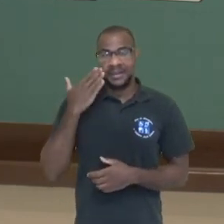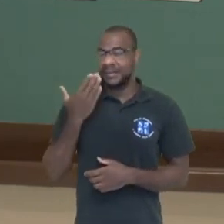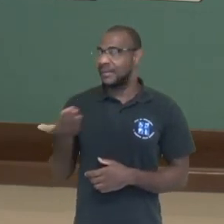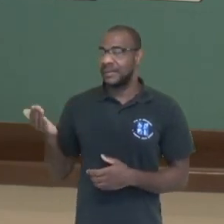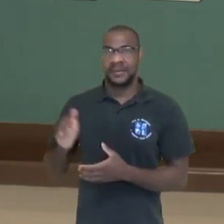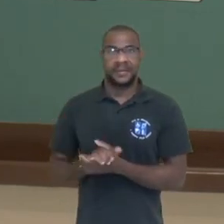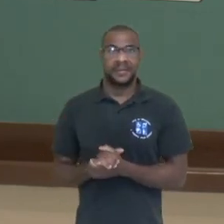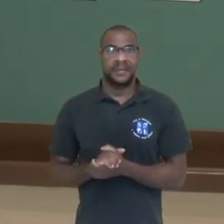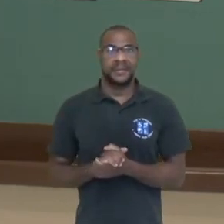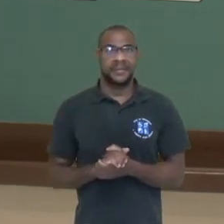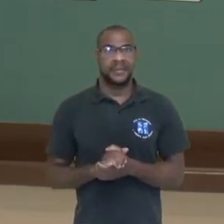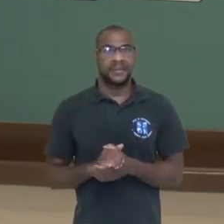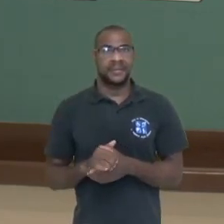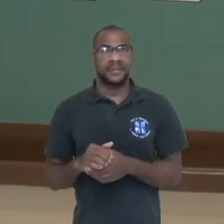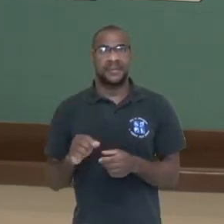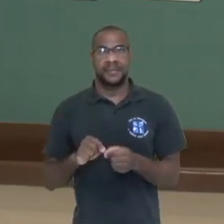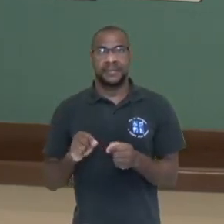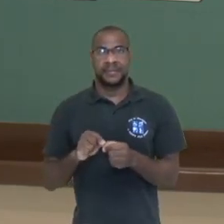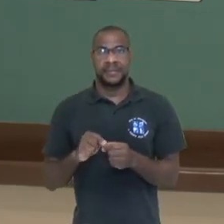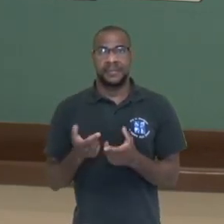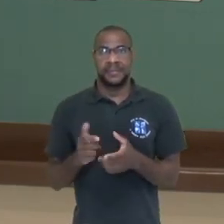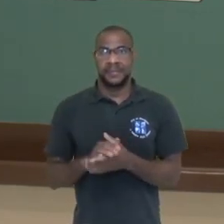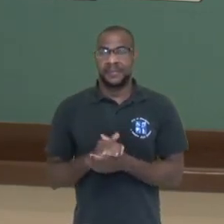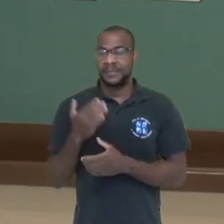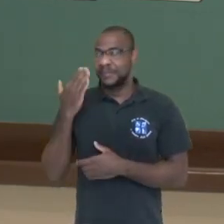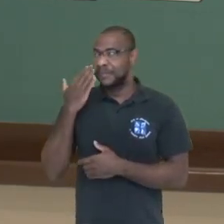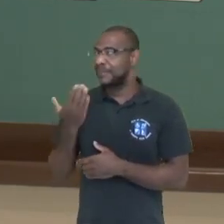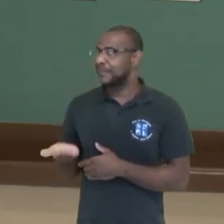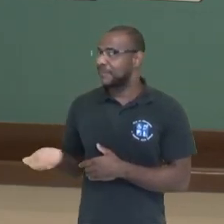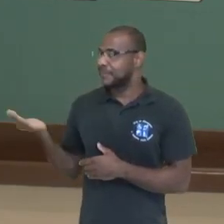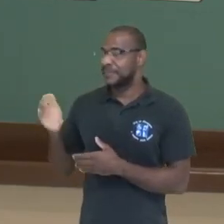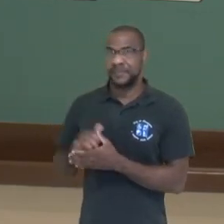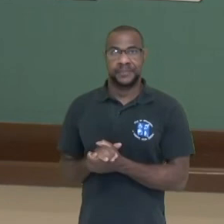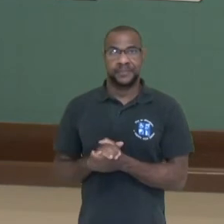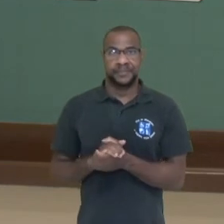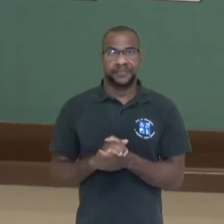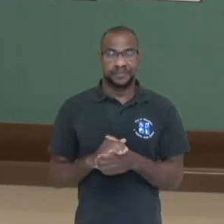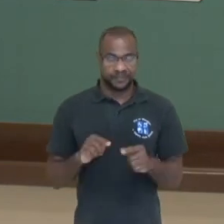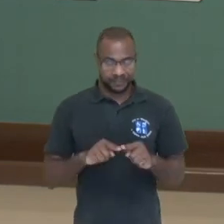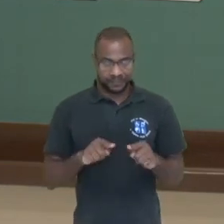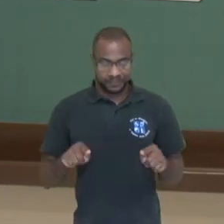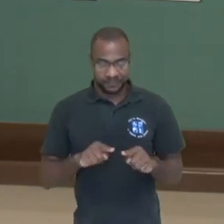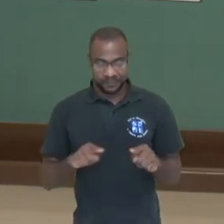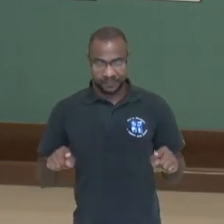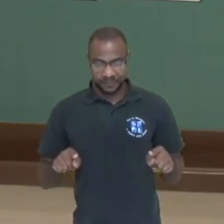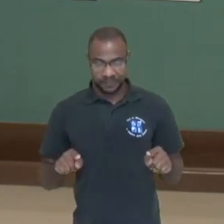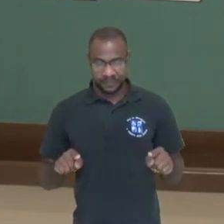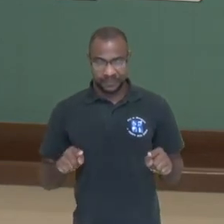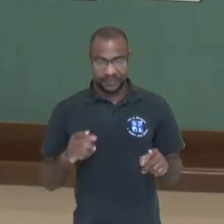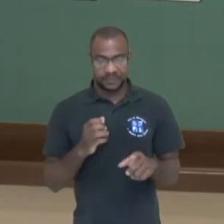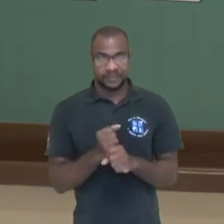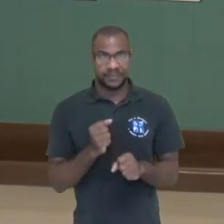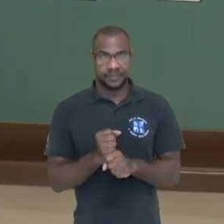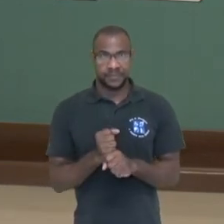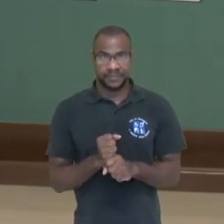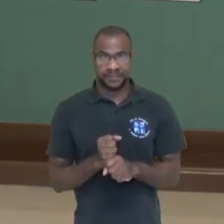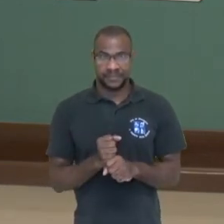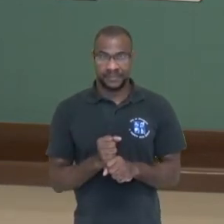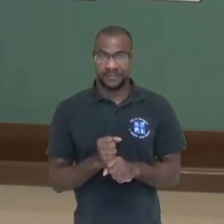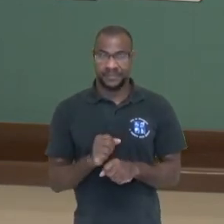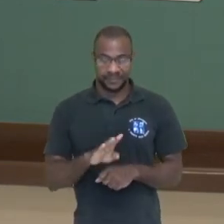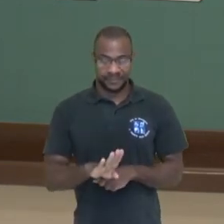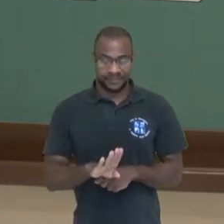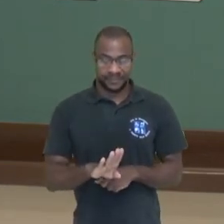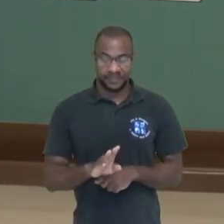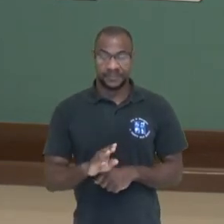a área, basta multiplicar a medida da base pela medida da altura. Para isso, nós precisamos saber quem é a